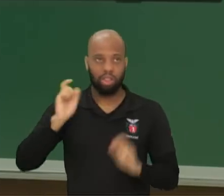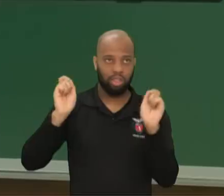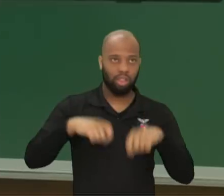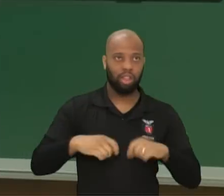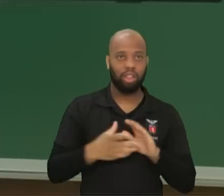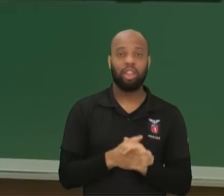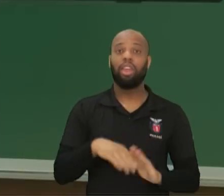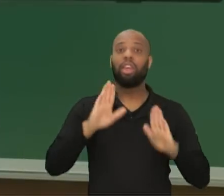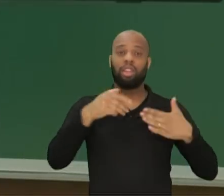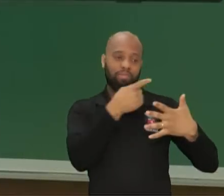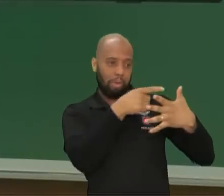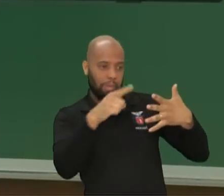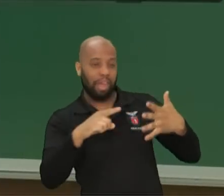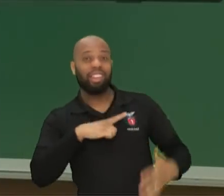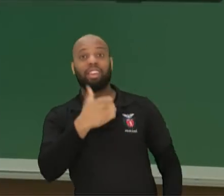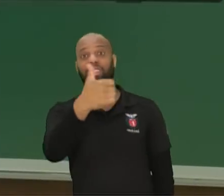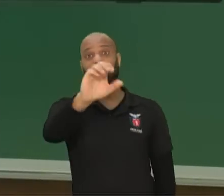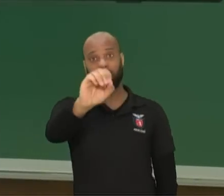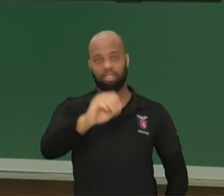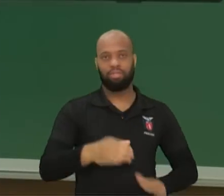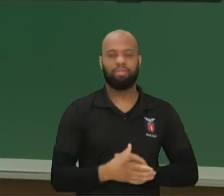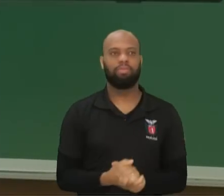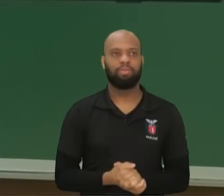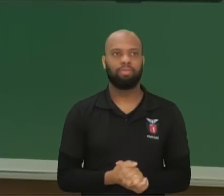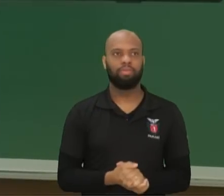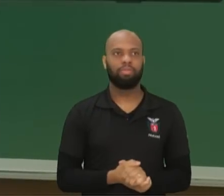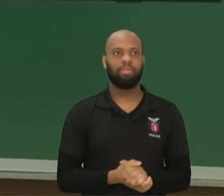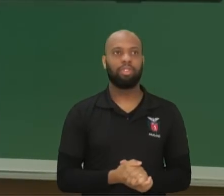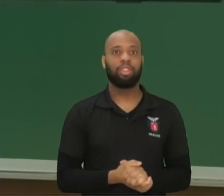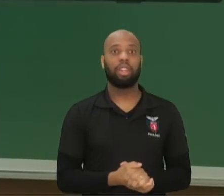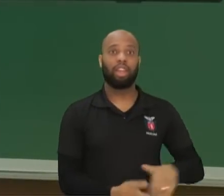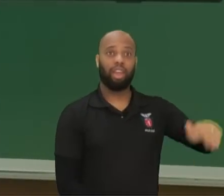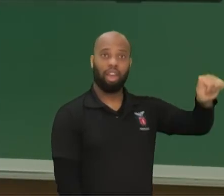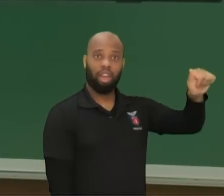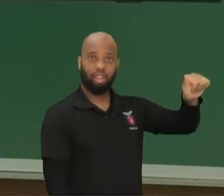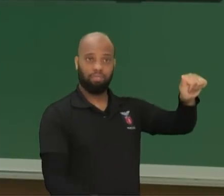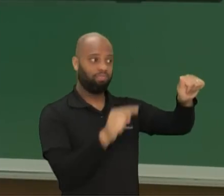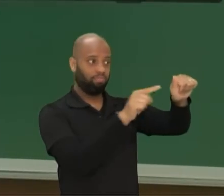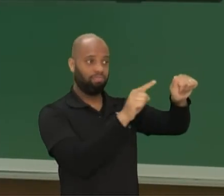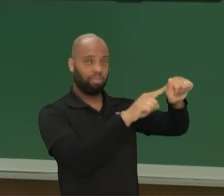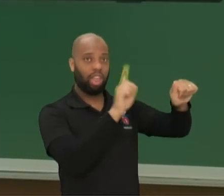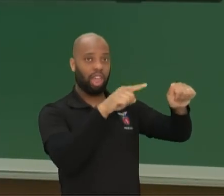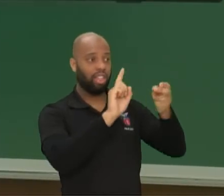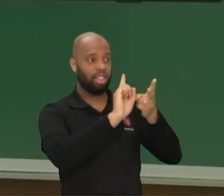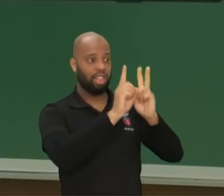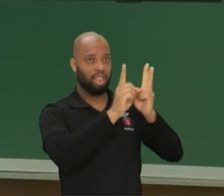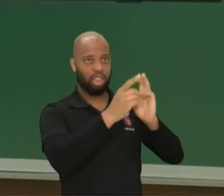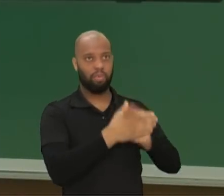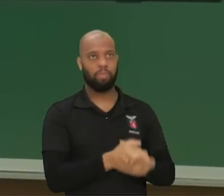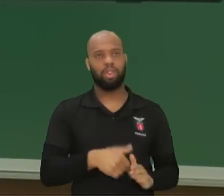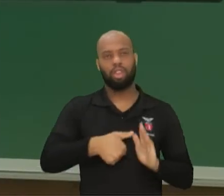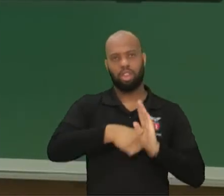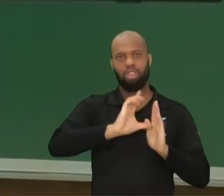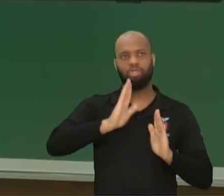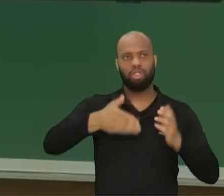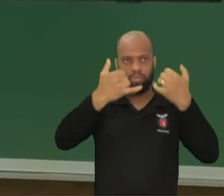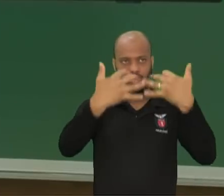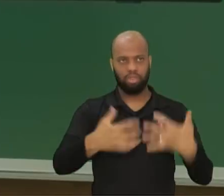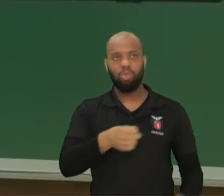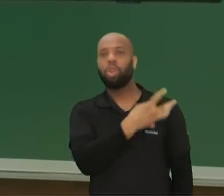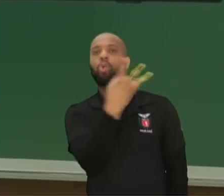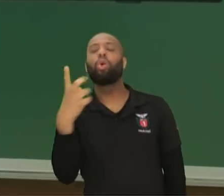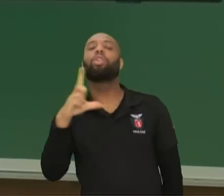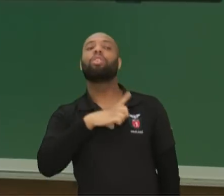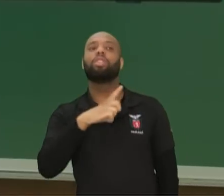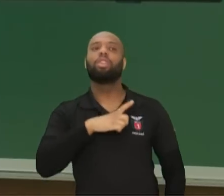certo? 10 bolinhas. No meu evento A, eu tenho os ímpares, como a professora já falou. Quantos ímpares